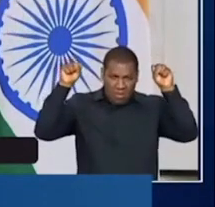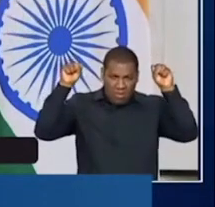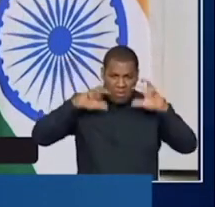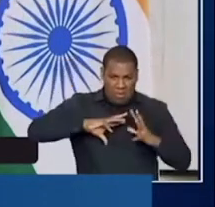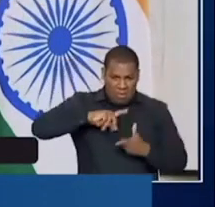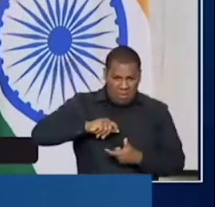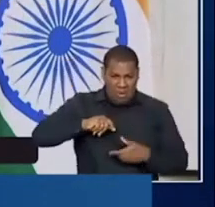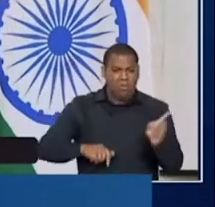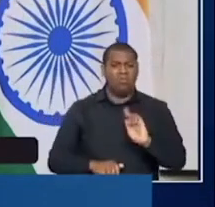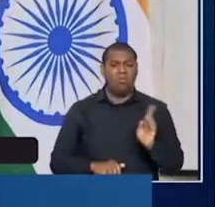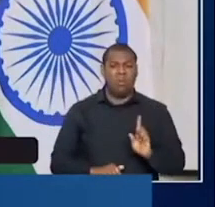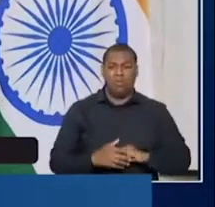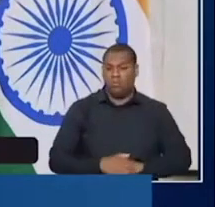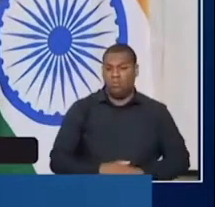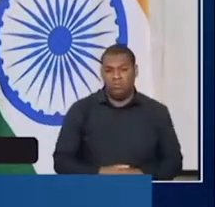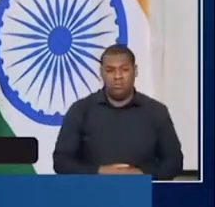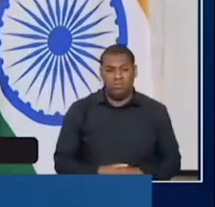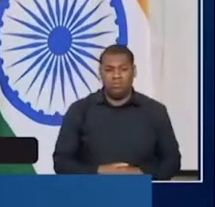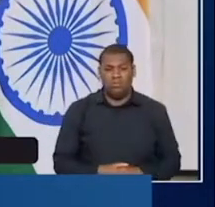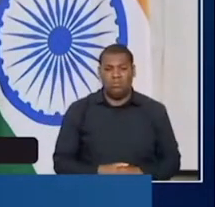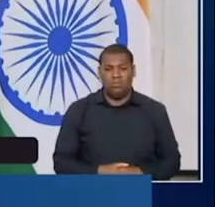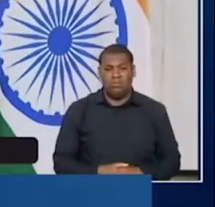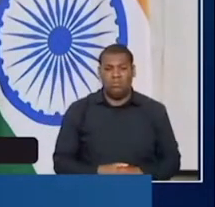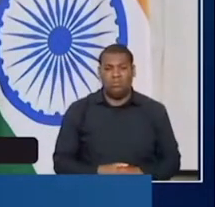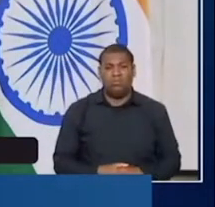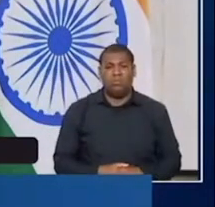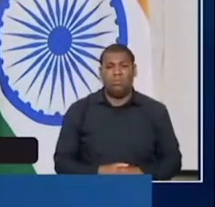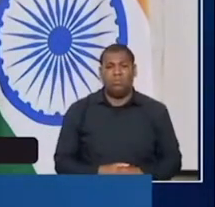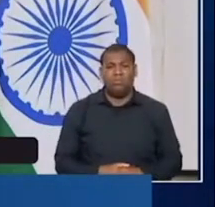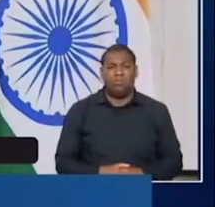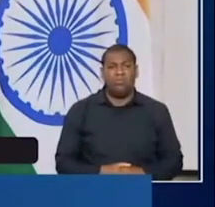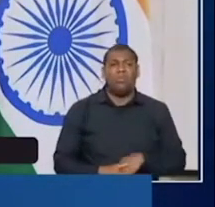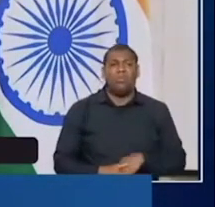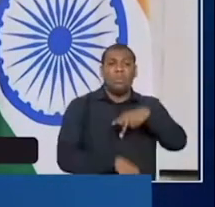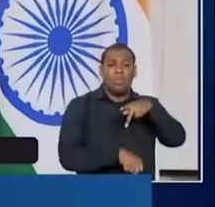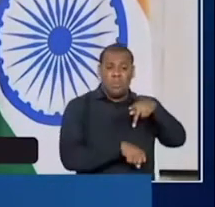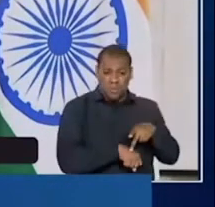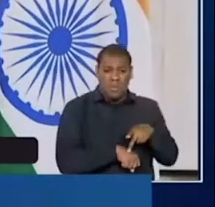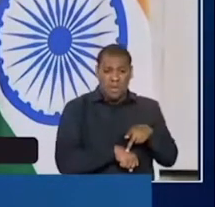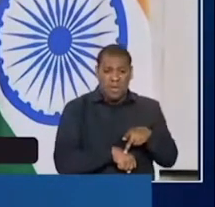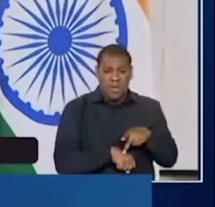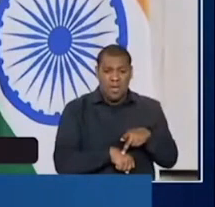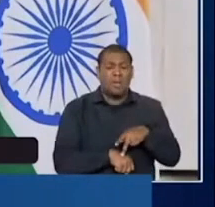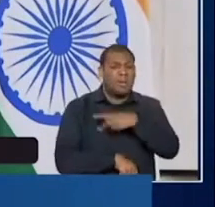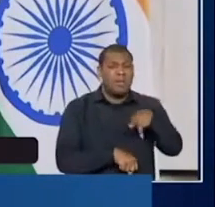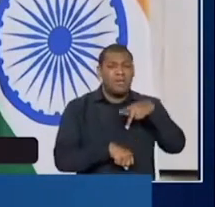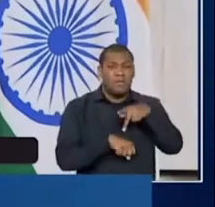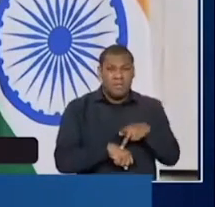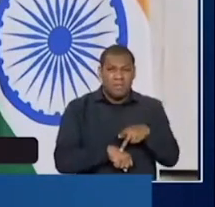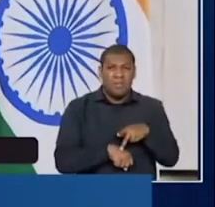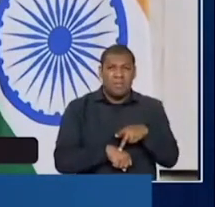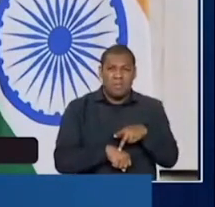são signatários desse tratado, o que é lamentável, deveriam ser signatários desse tratado. Muita gente vem ressaltando